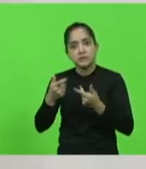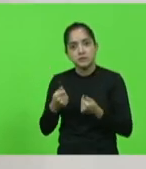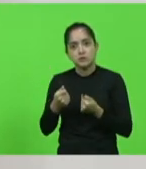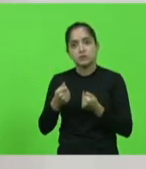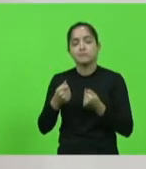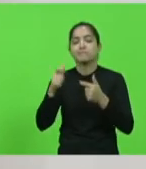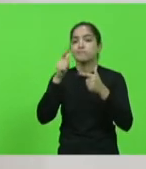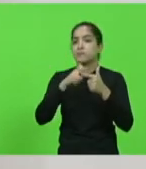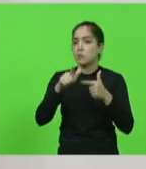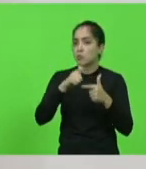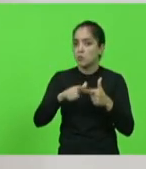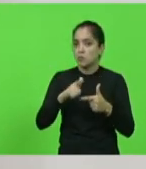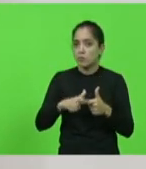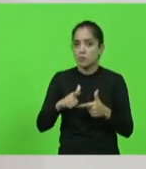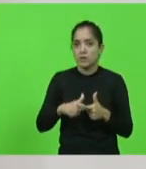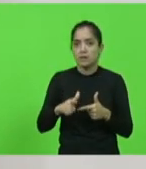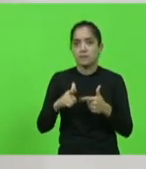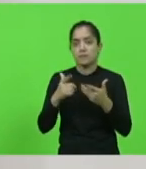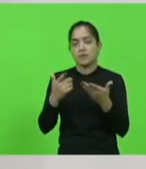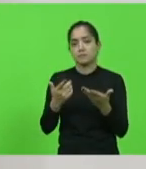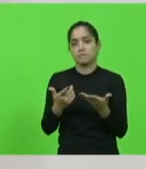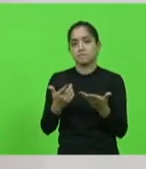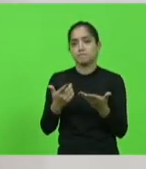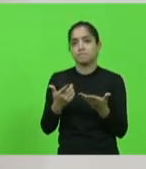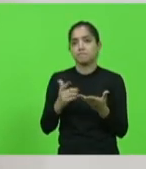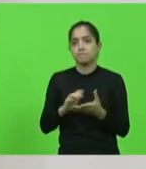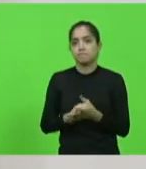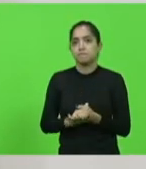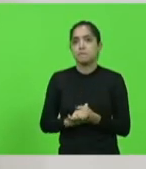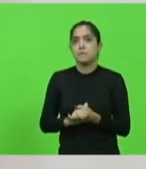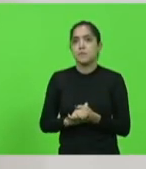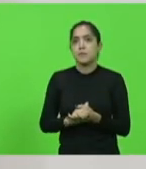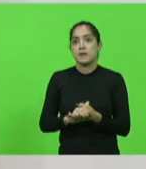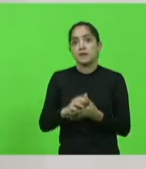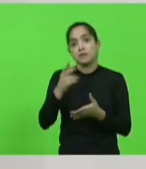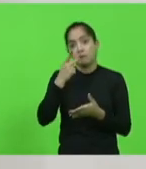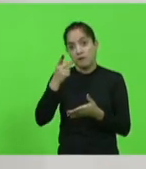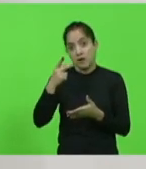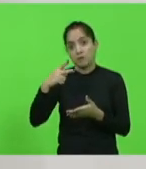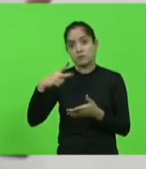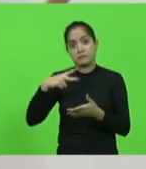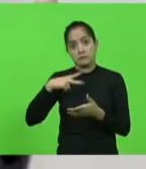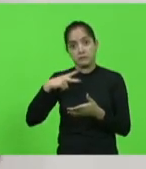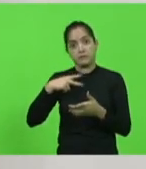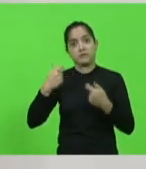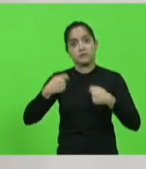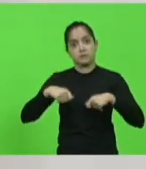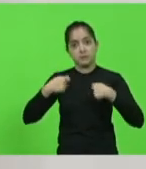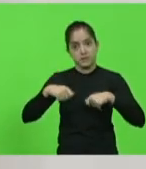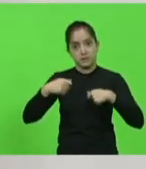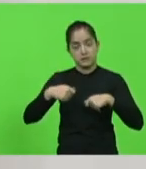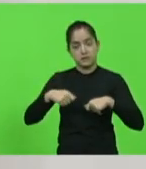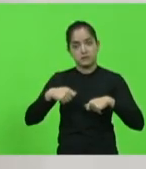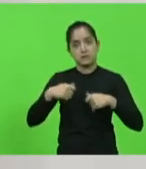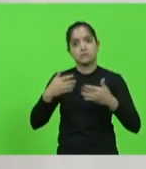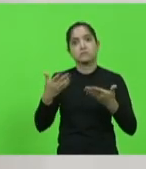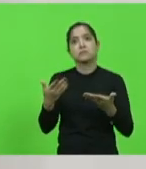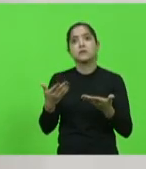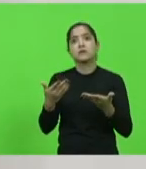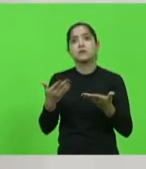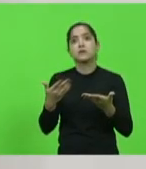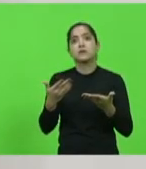problema muito sério. E há quem fale que tem que privatizar a Celesc. E aí, os acionistas vão